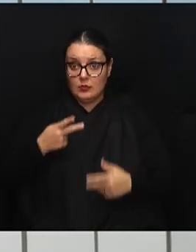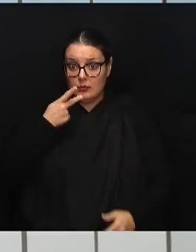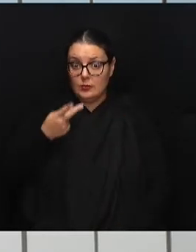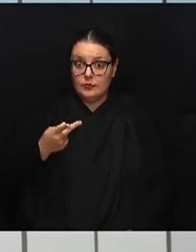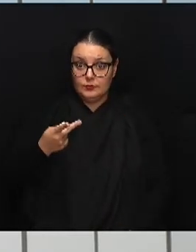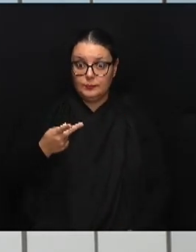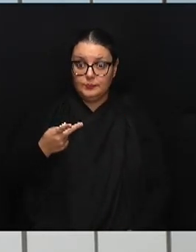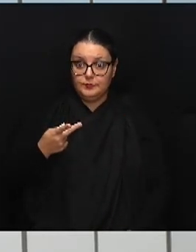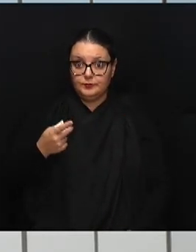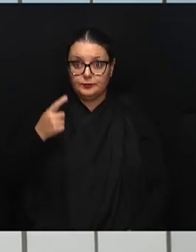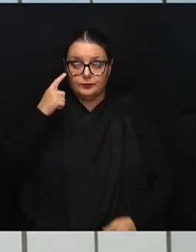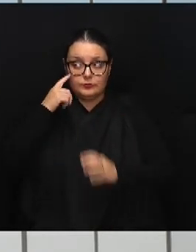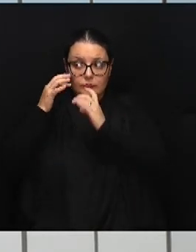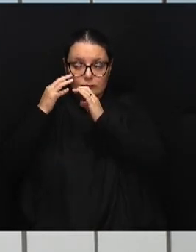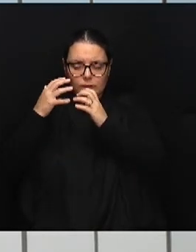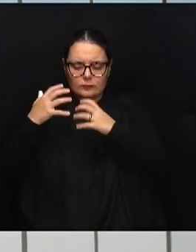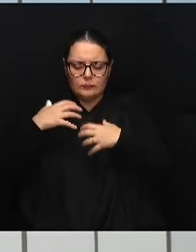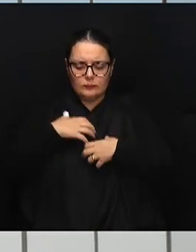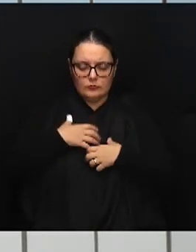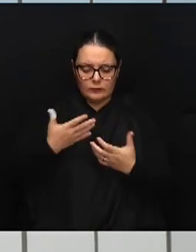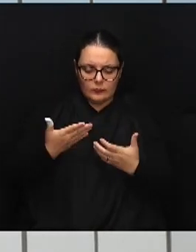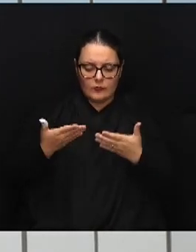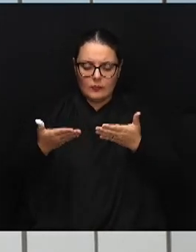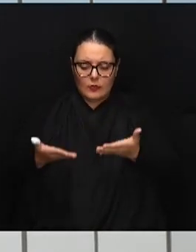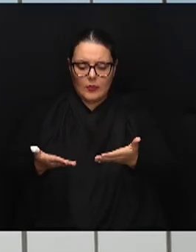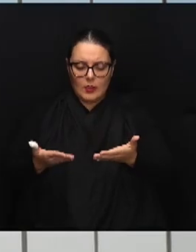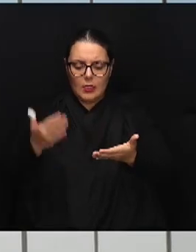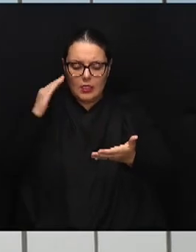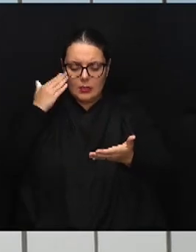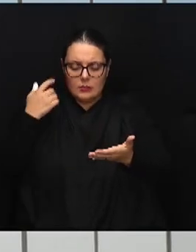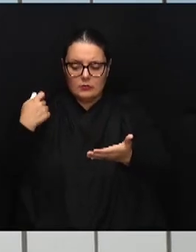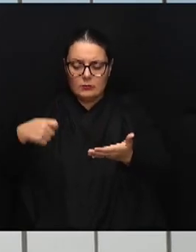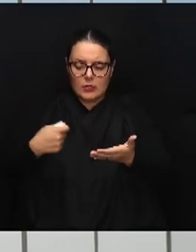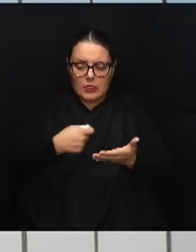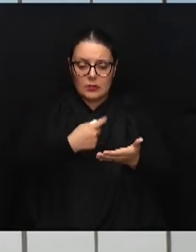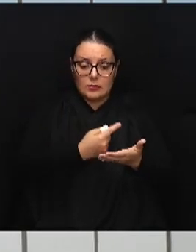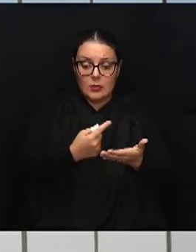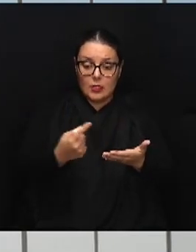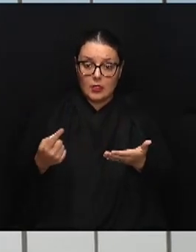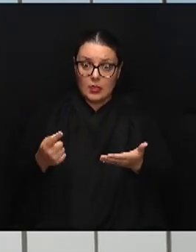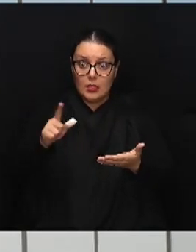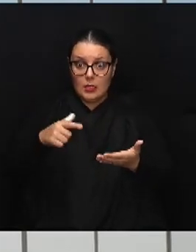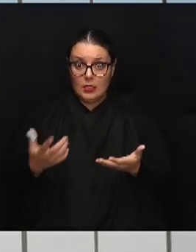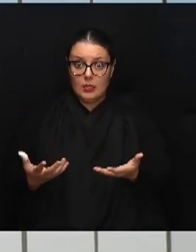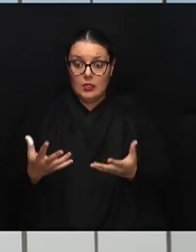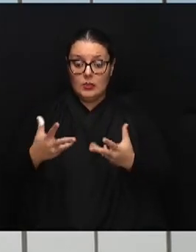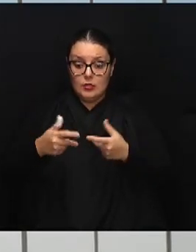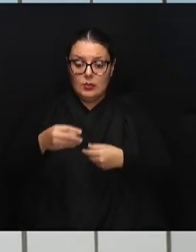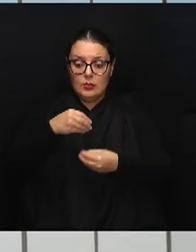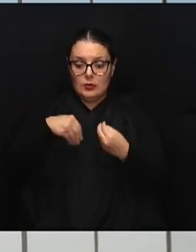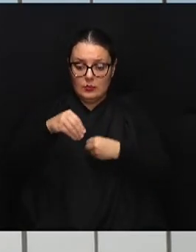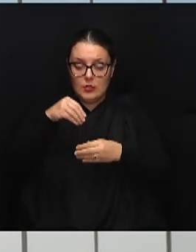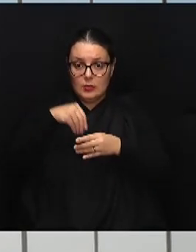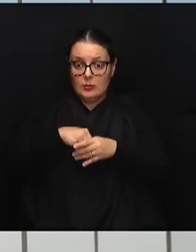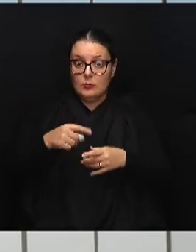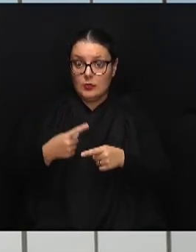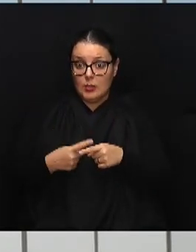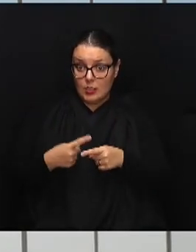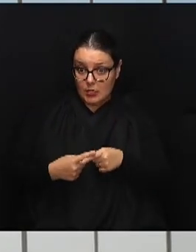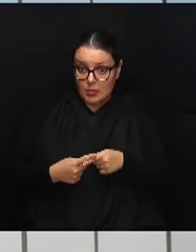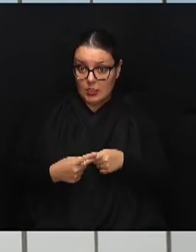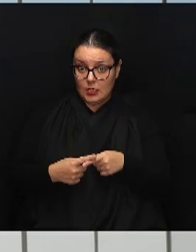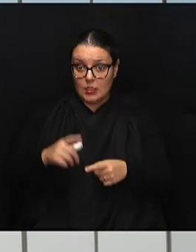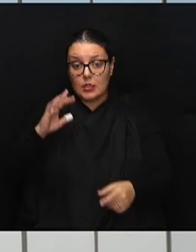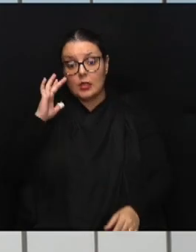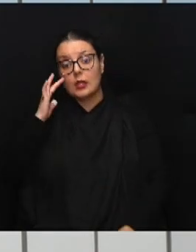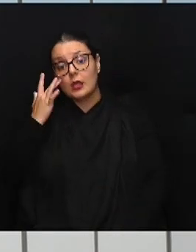para os meus pensamentos, sentimentos e entender as necessidades, que é de onde vem tudo isso. Porque a gente